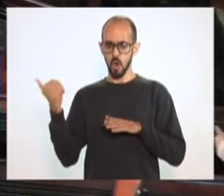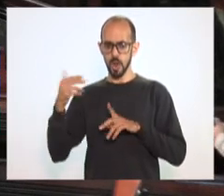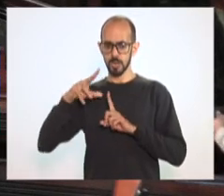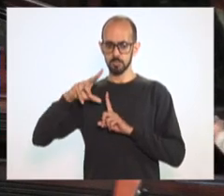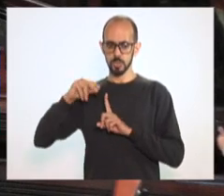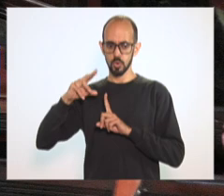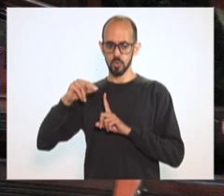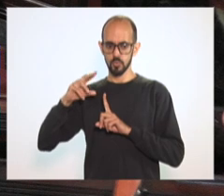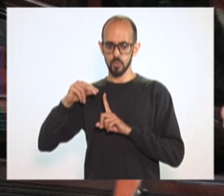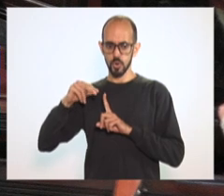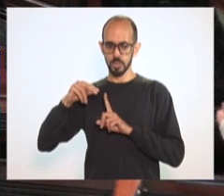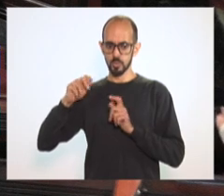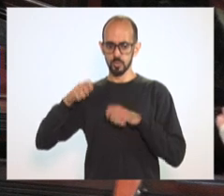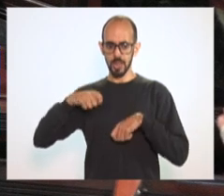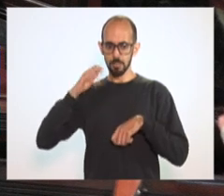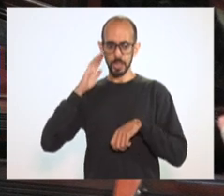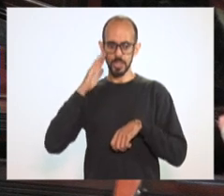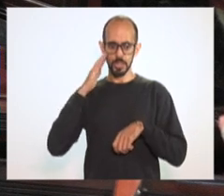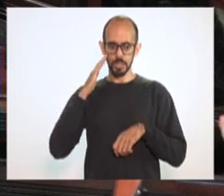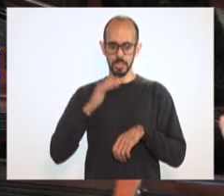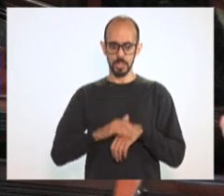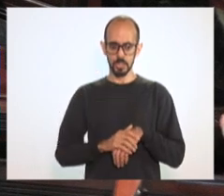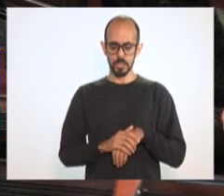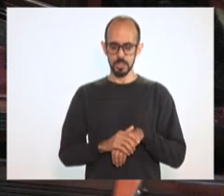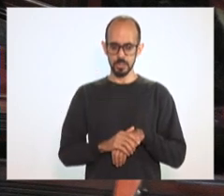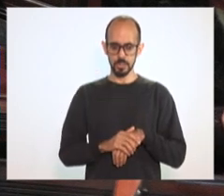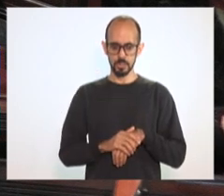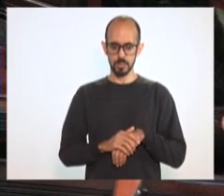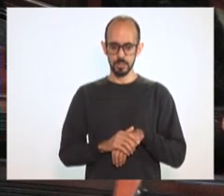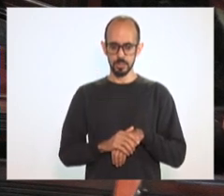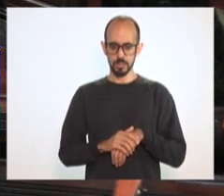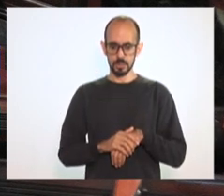sim para a CCJ é porque o parecer é para a CCJ